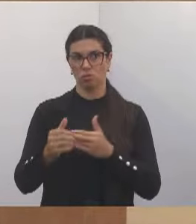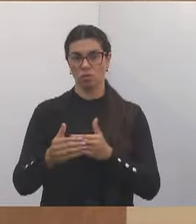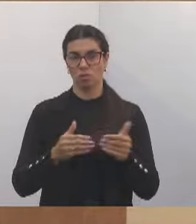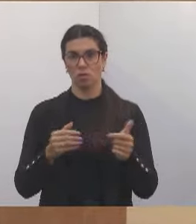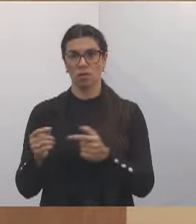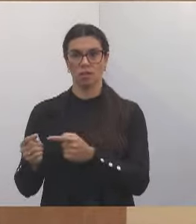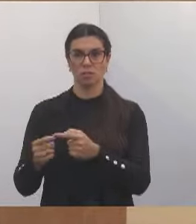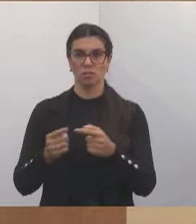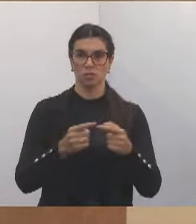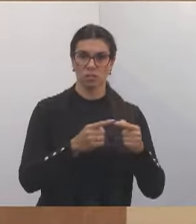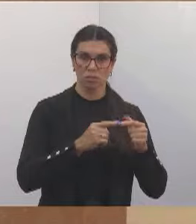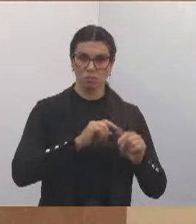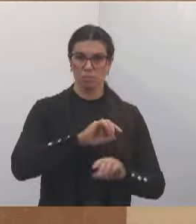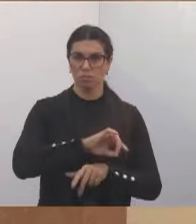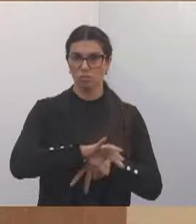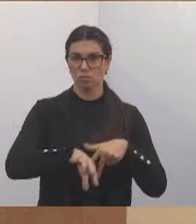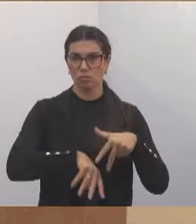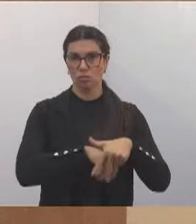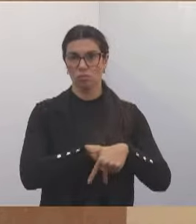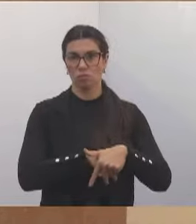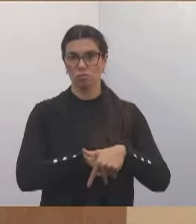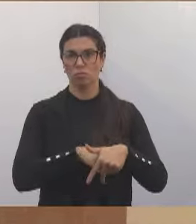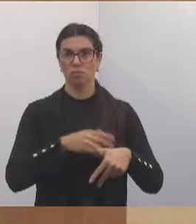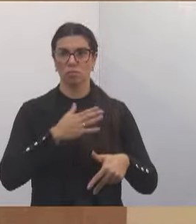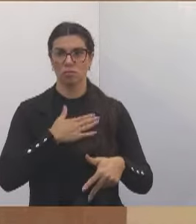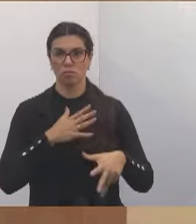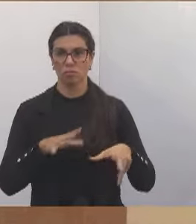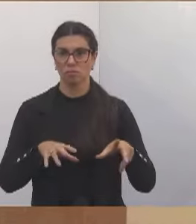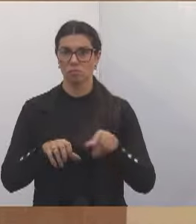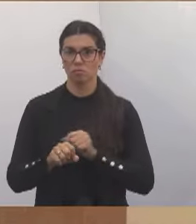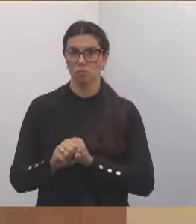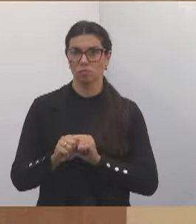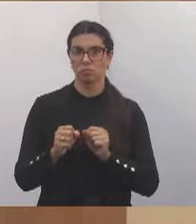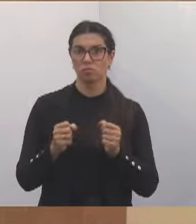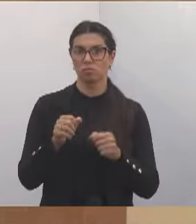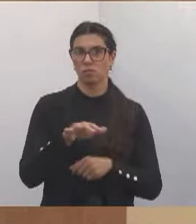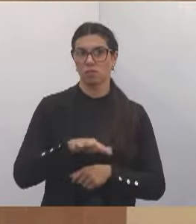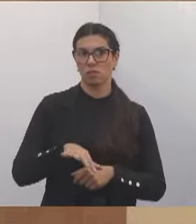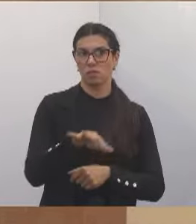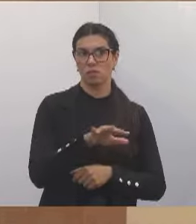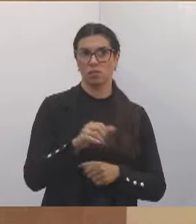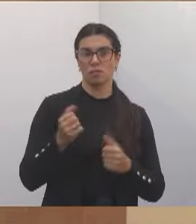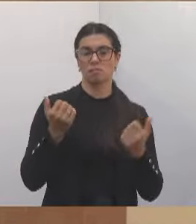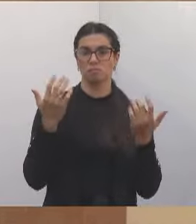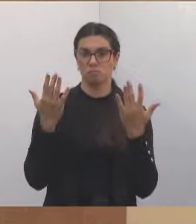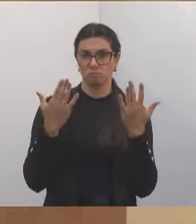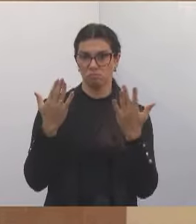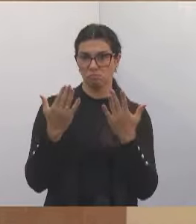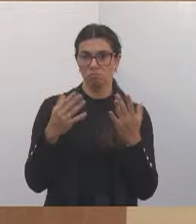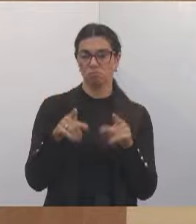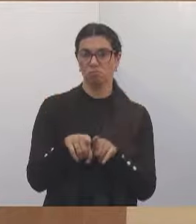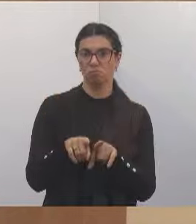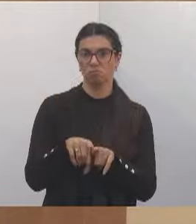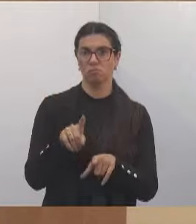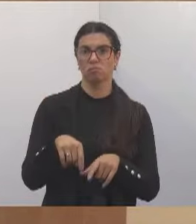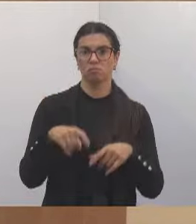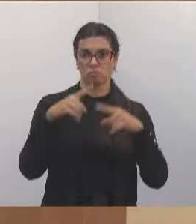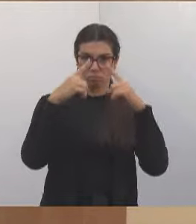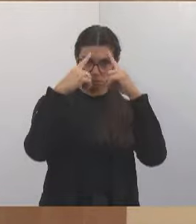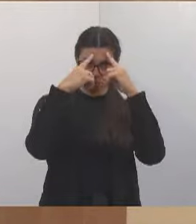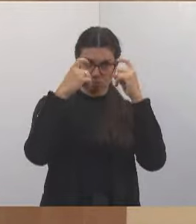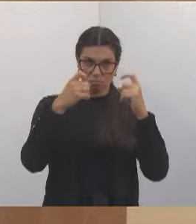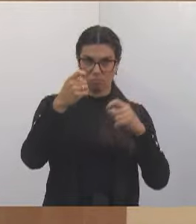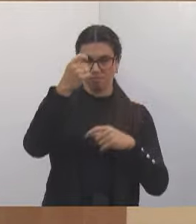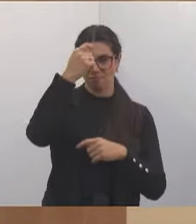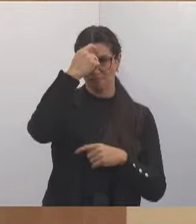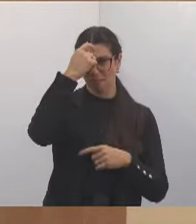de rachadinha. Eu, por minha formação ser psicóloga, eu acho que isso também é uma violência psicológica, entendeu? A cada